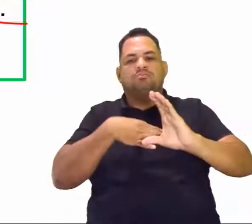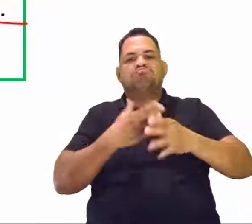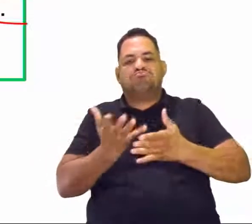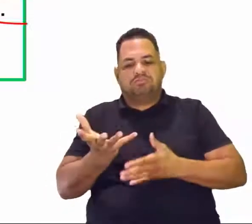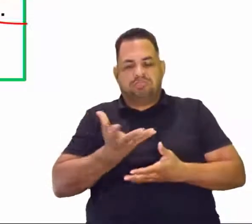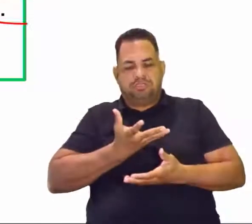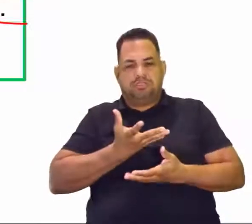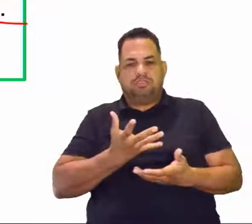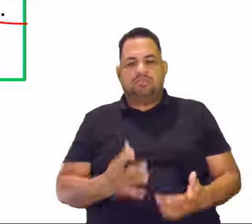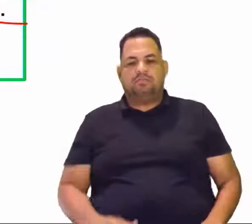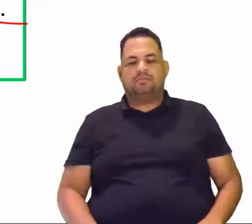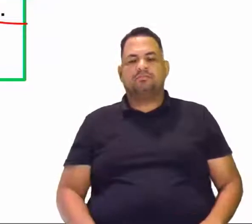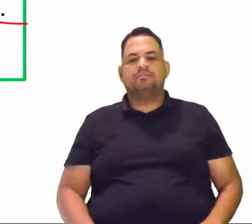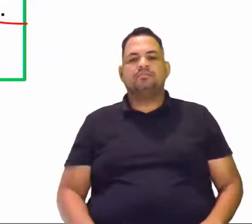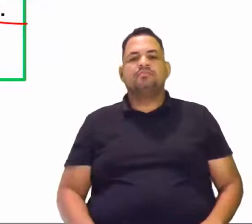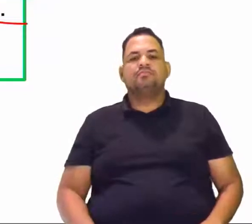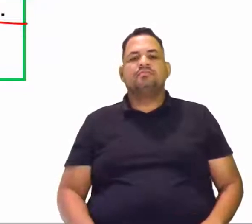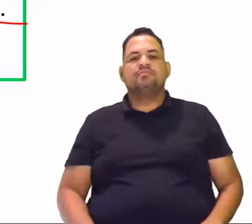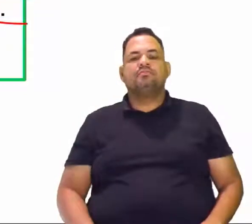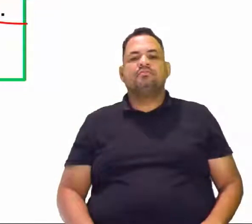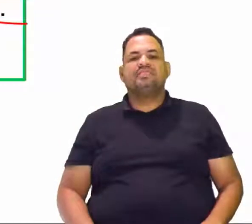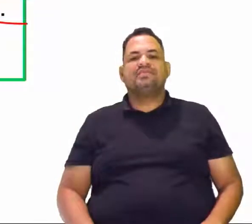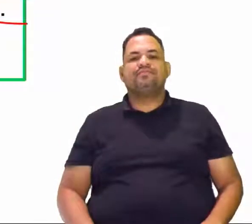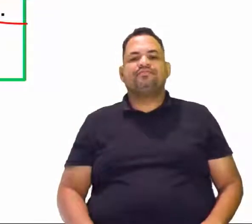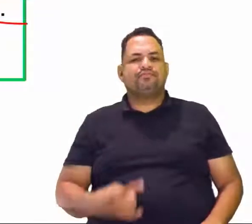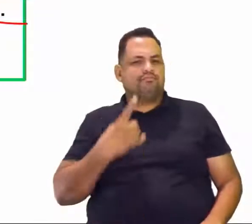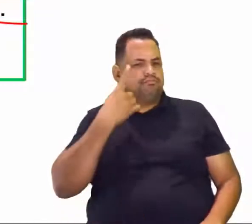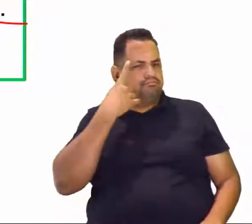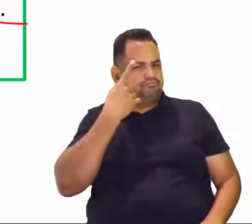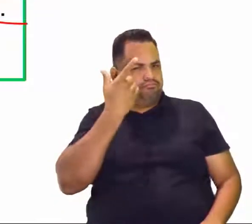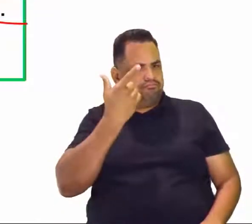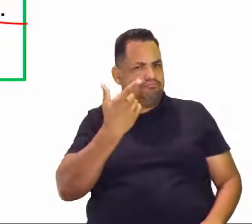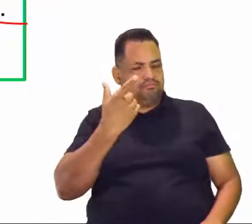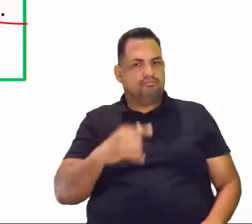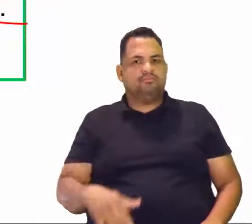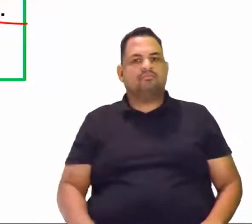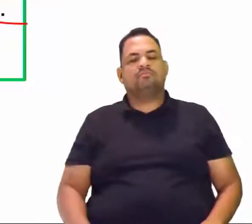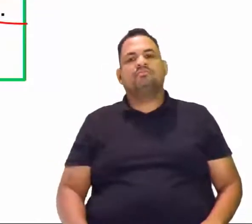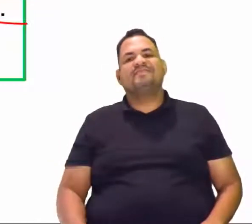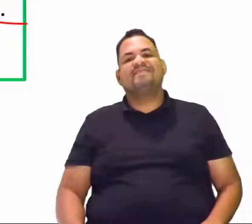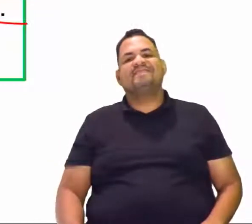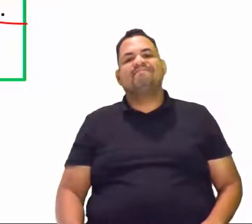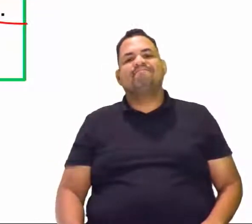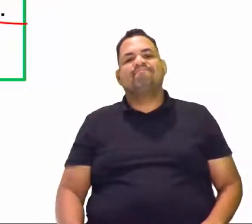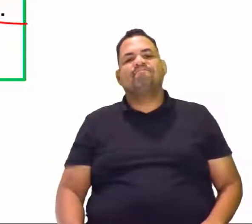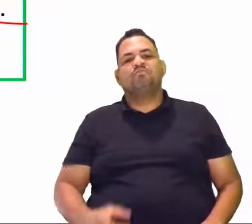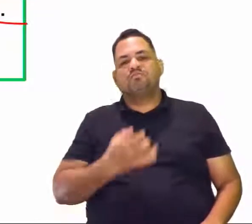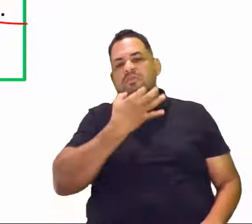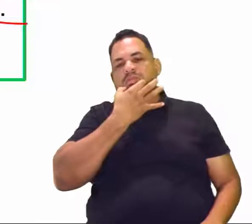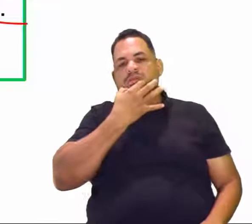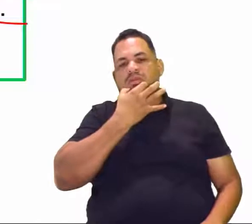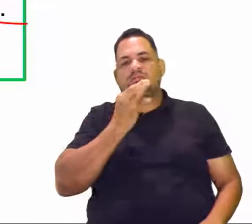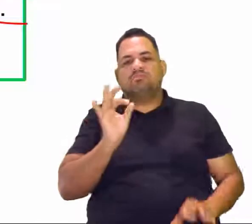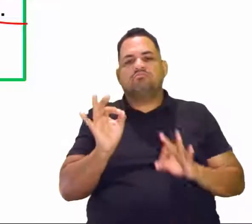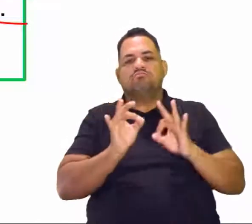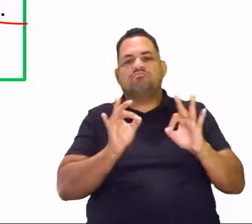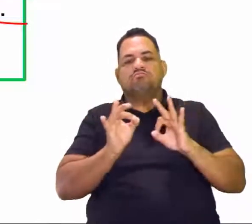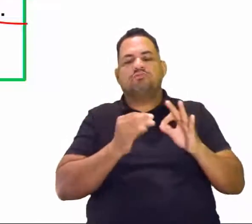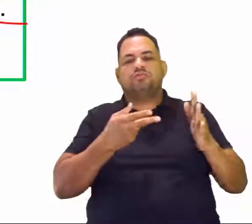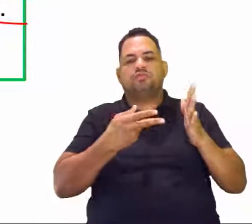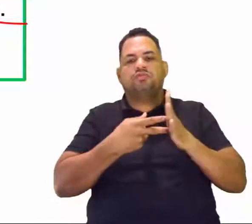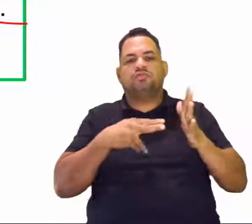características desejáveis Então olha só que coisa né esse inglês Francis Galton criou e